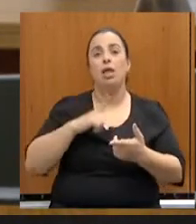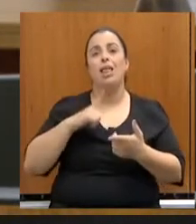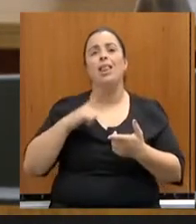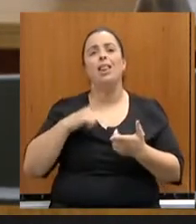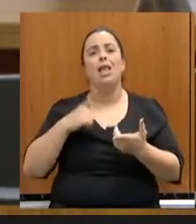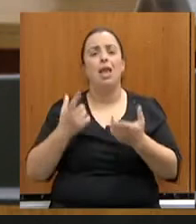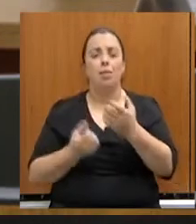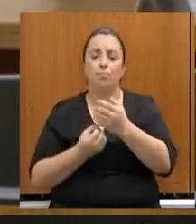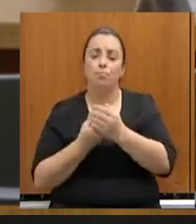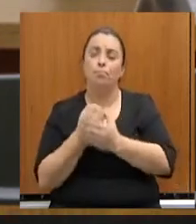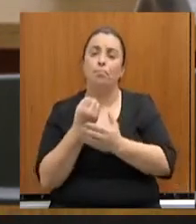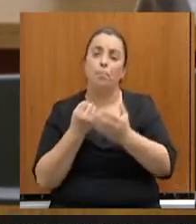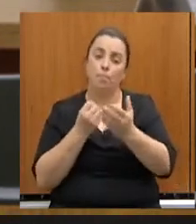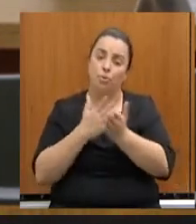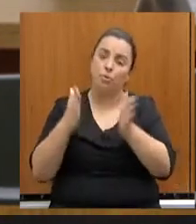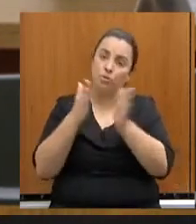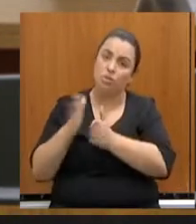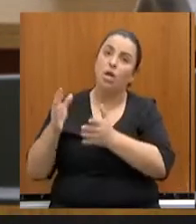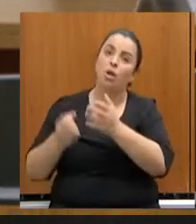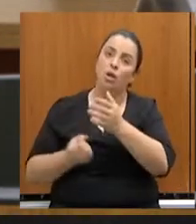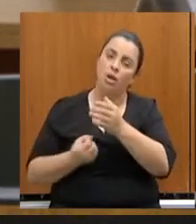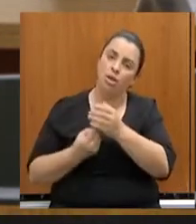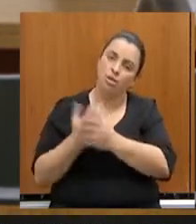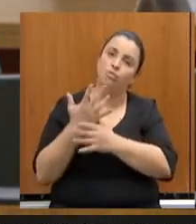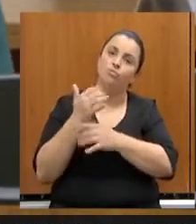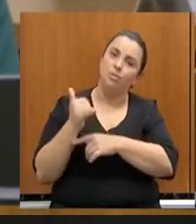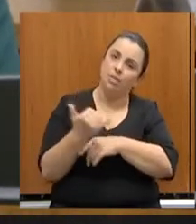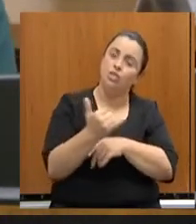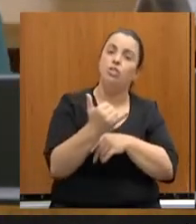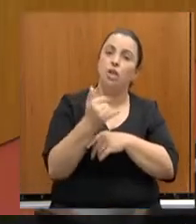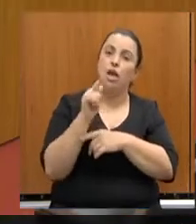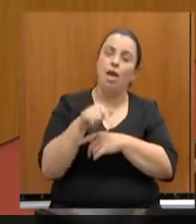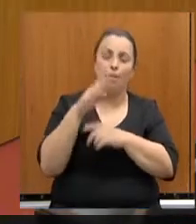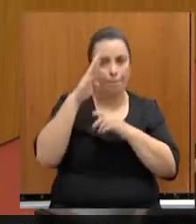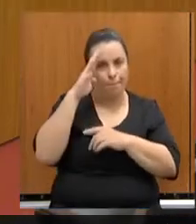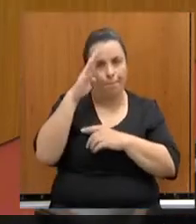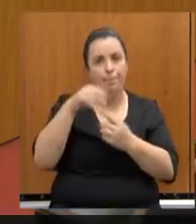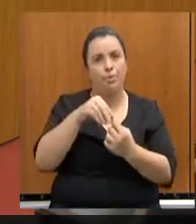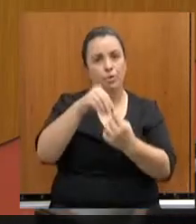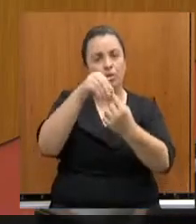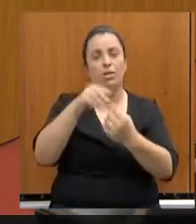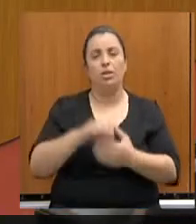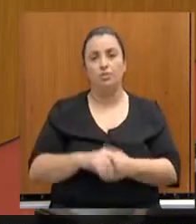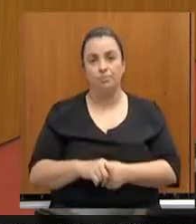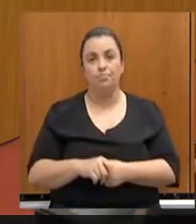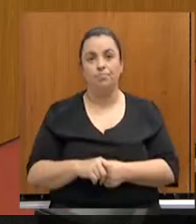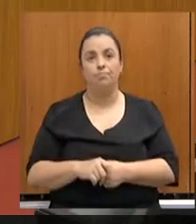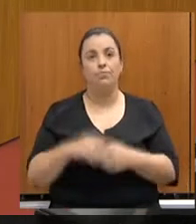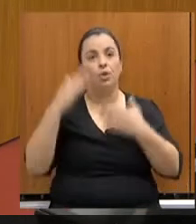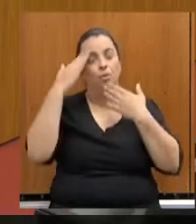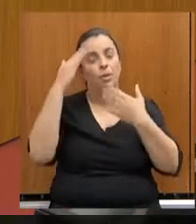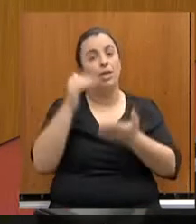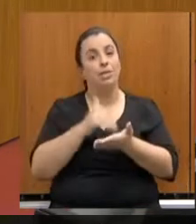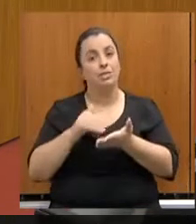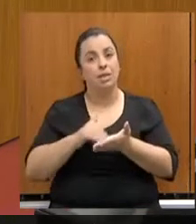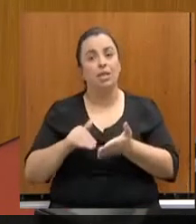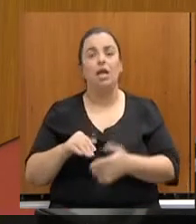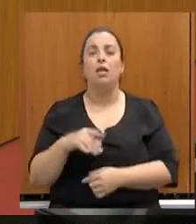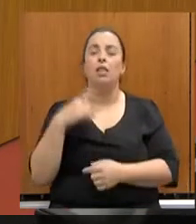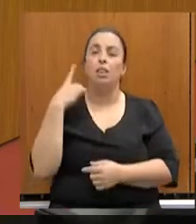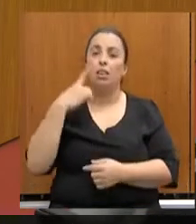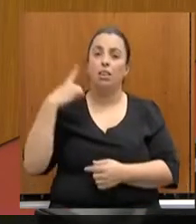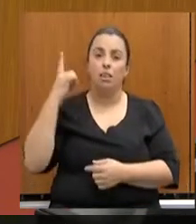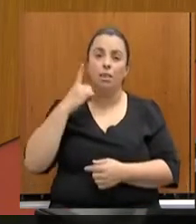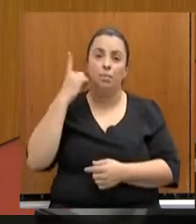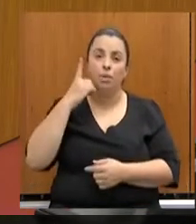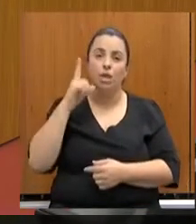a uma base limpa é prioritária muito obrigado porque o deputado junto um minuto